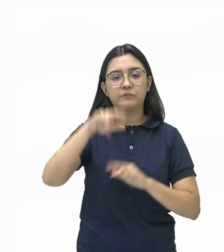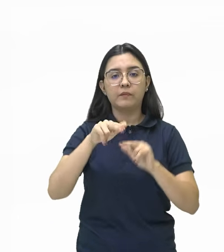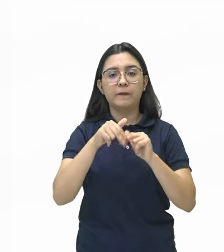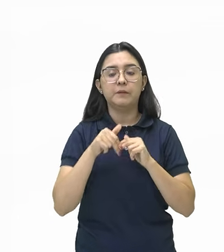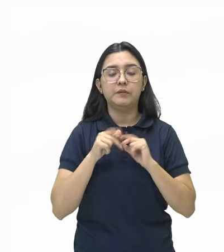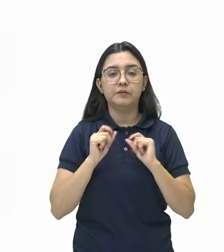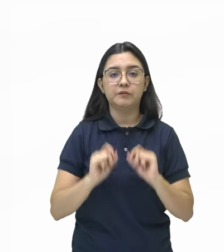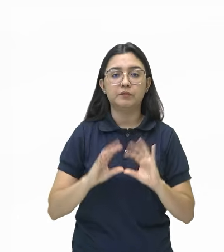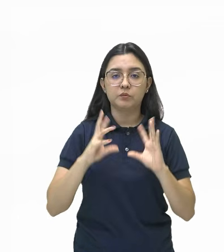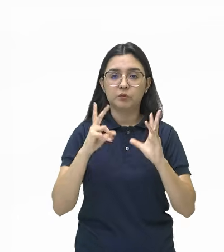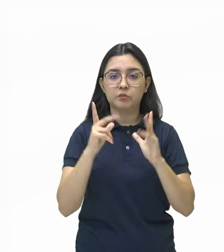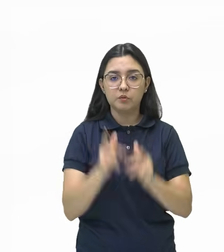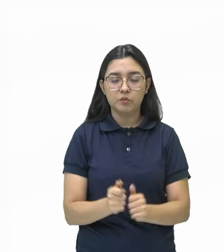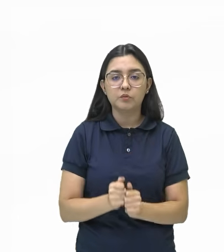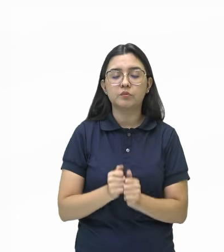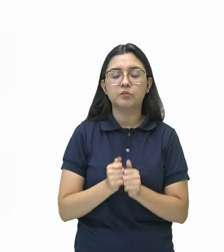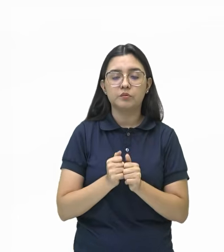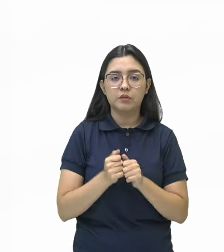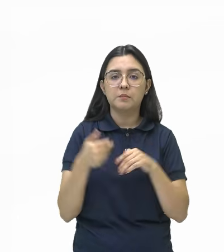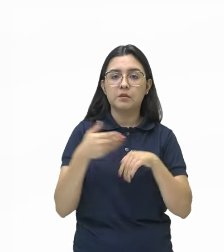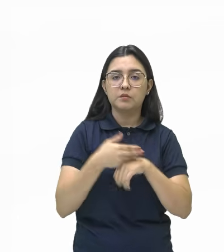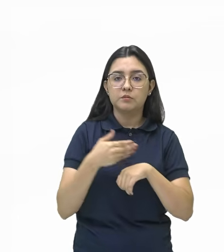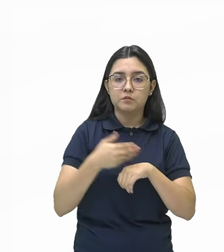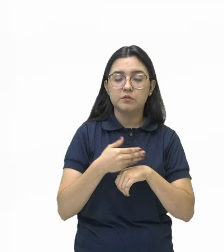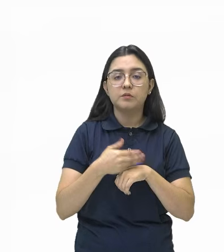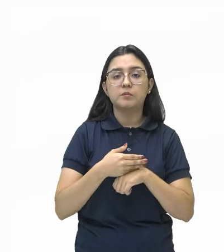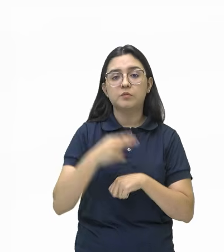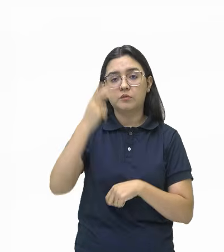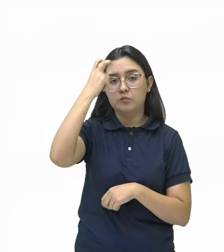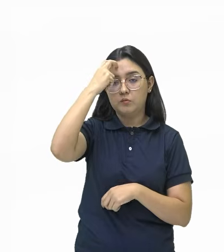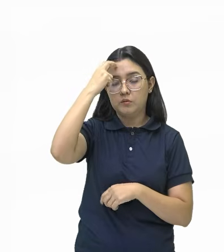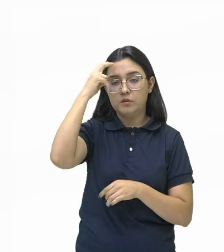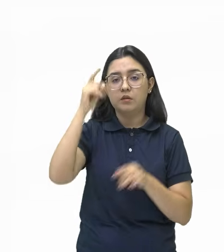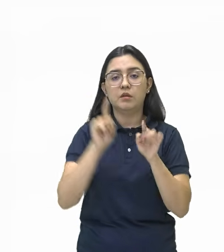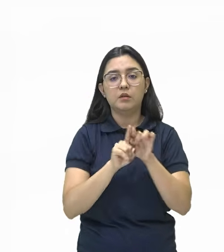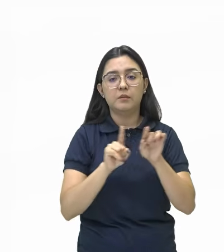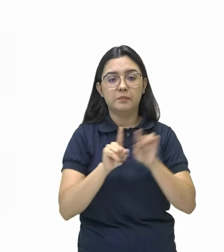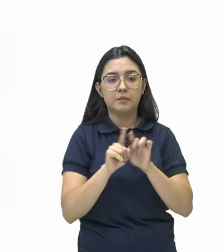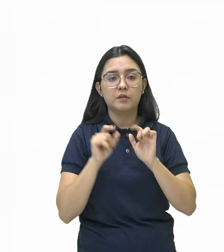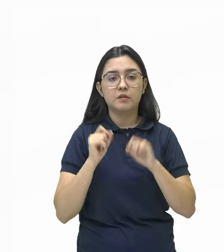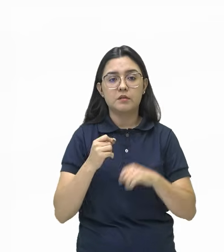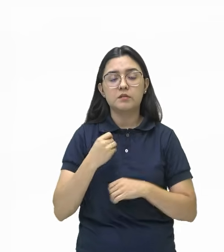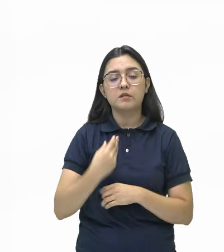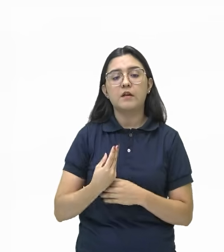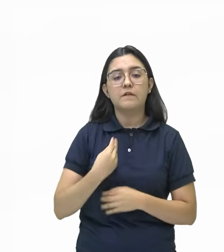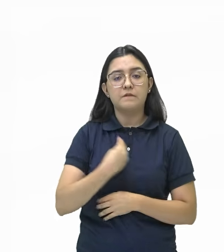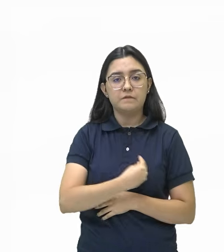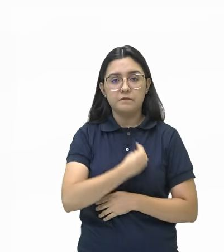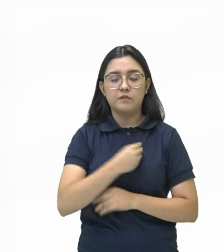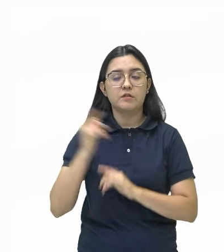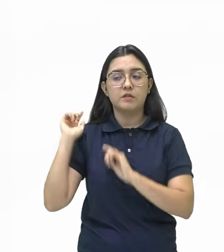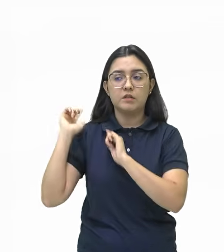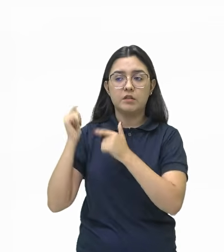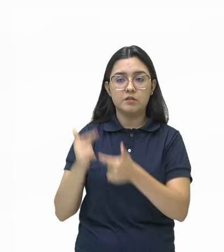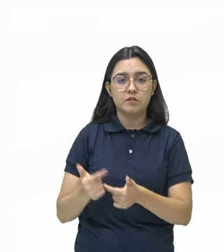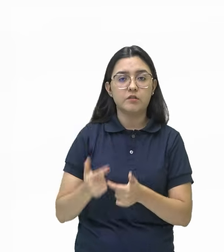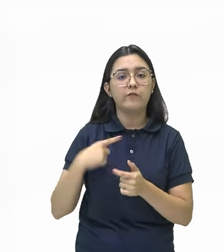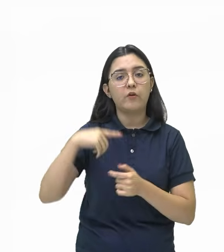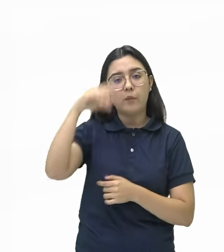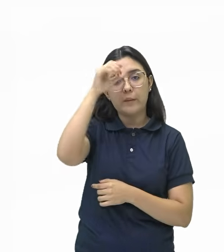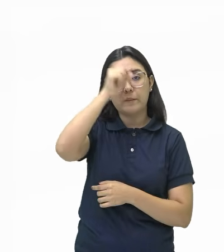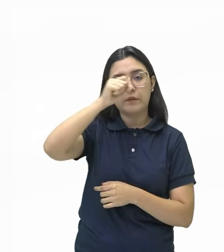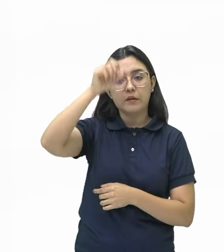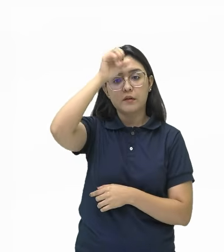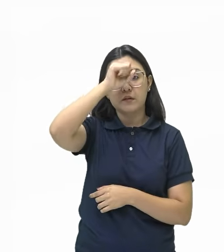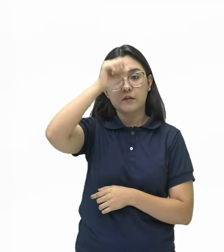que todos que fazem parte da cultura, todos que fazem parte vivem essa tradição, eles vão aprendendo